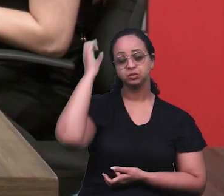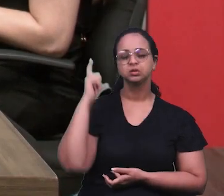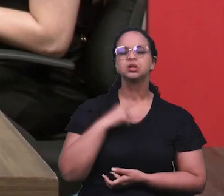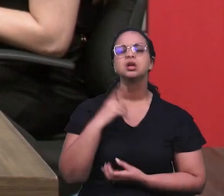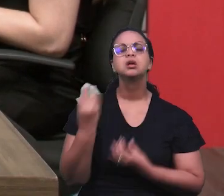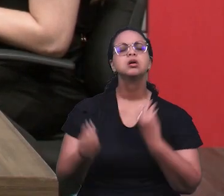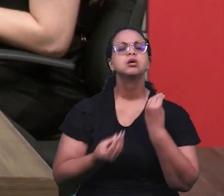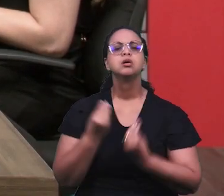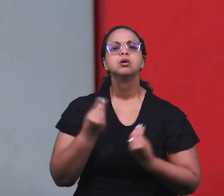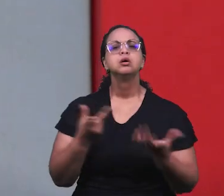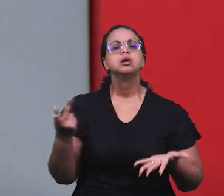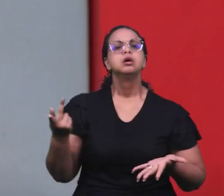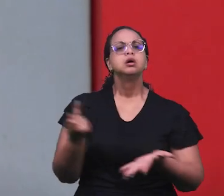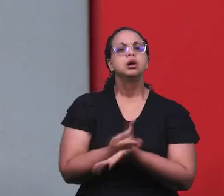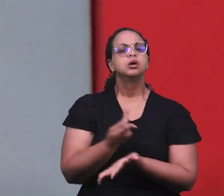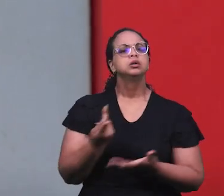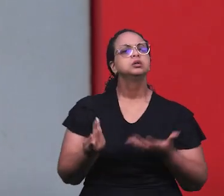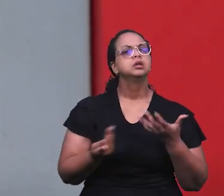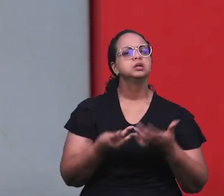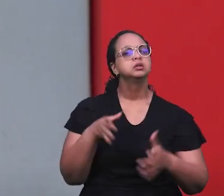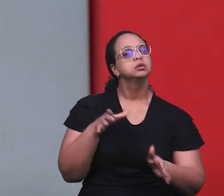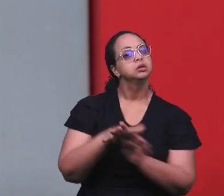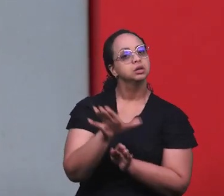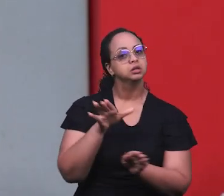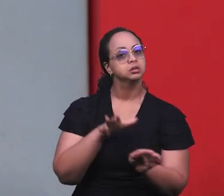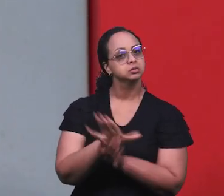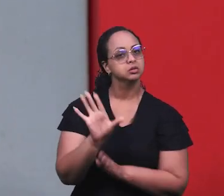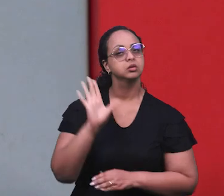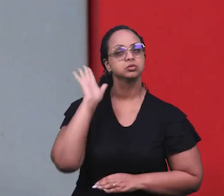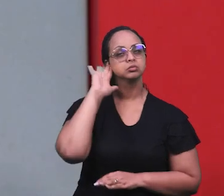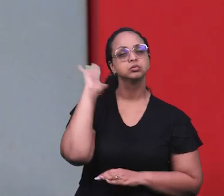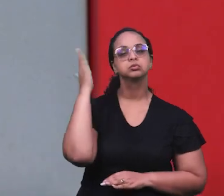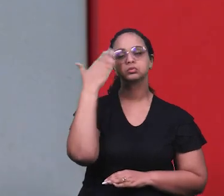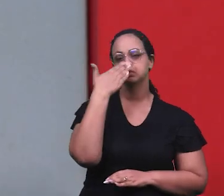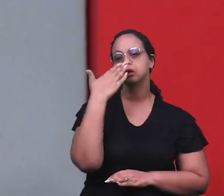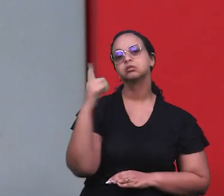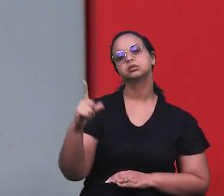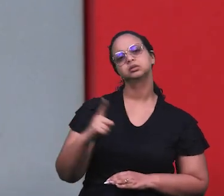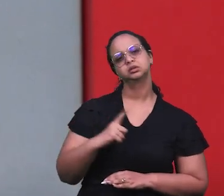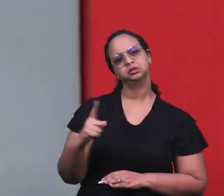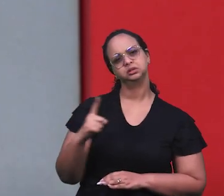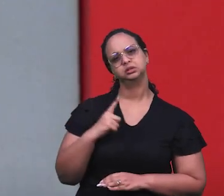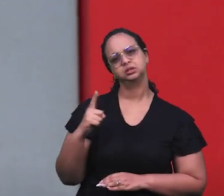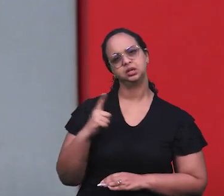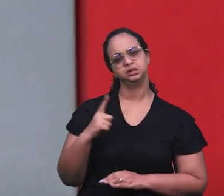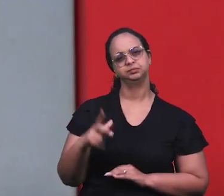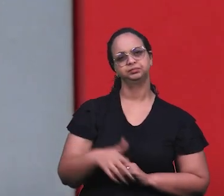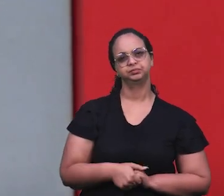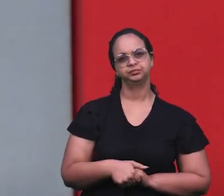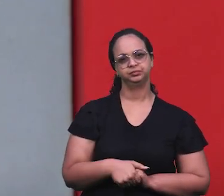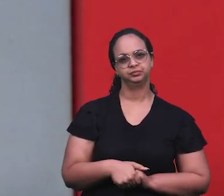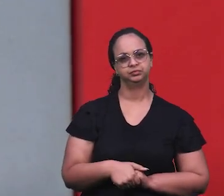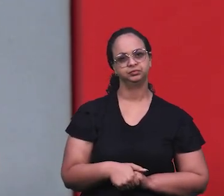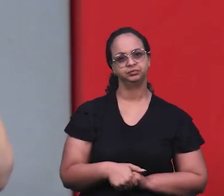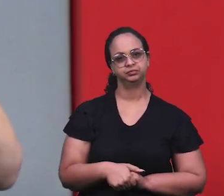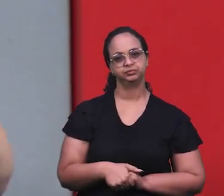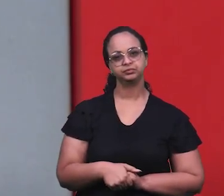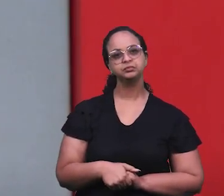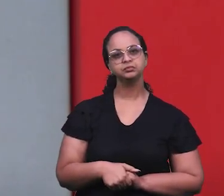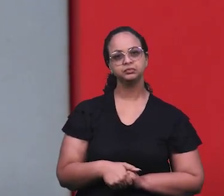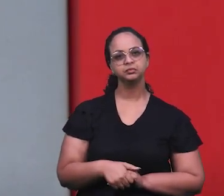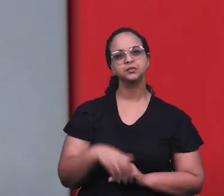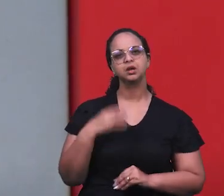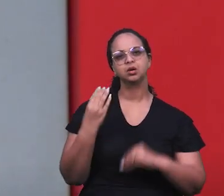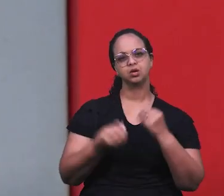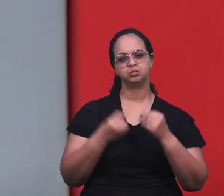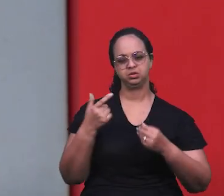as orientações que nós temos para a questão do surdo cego é mais questão de mostrar que ele possa visualizar isso